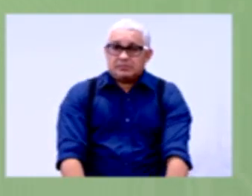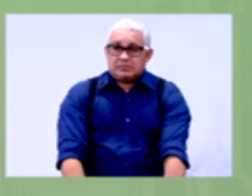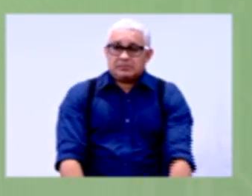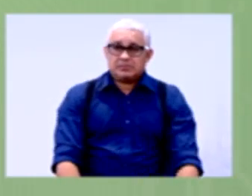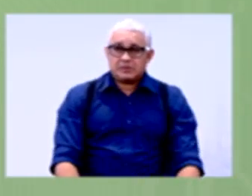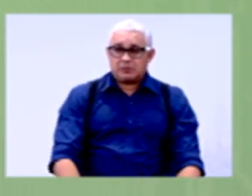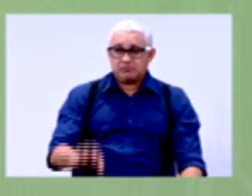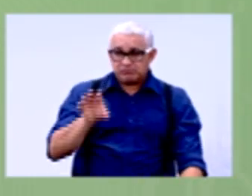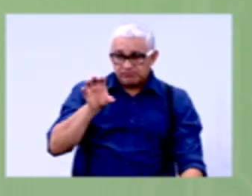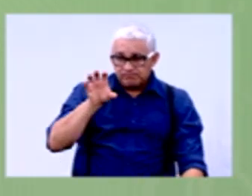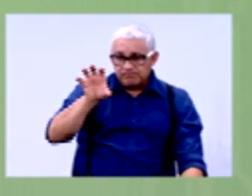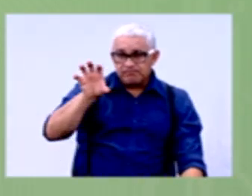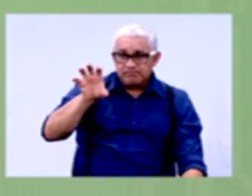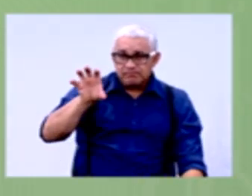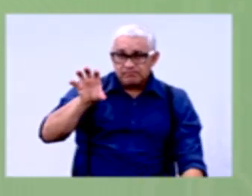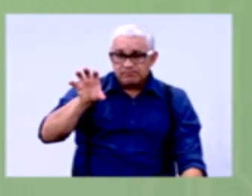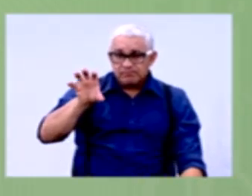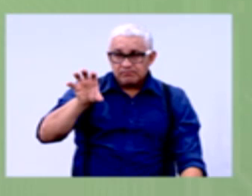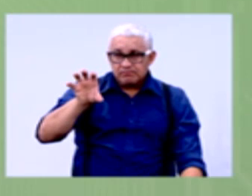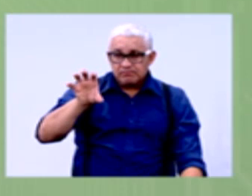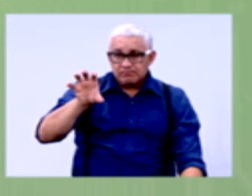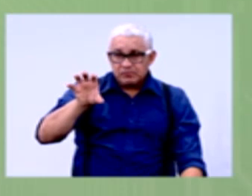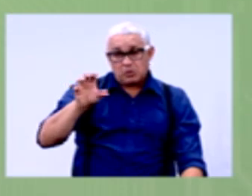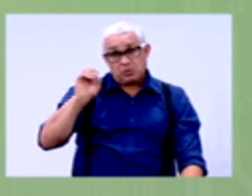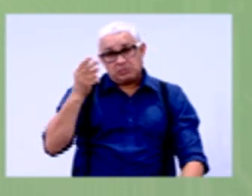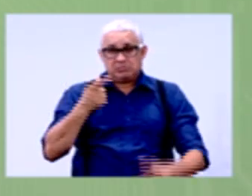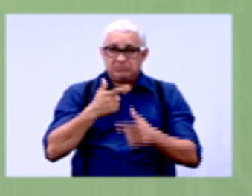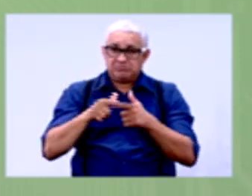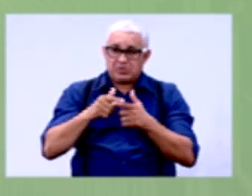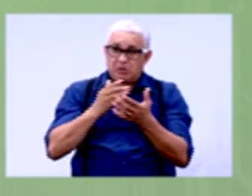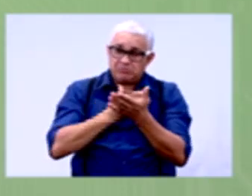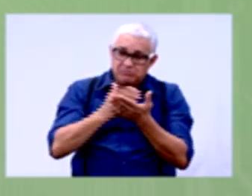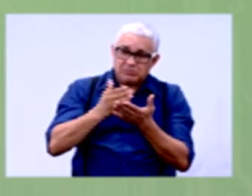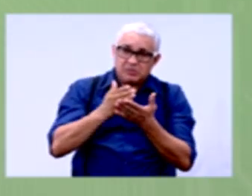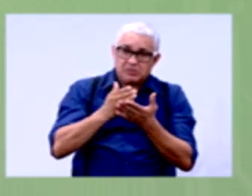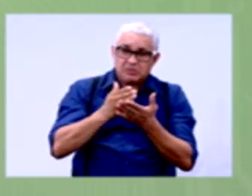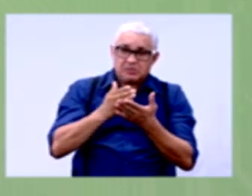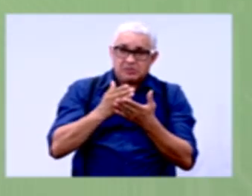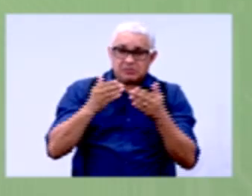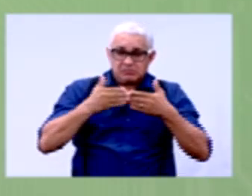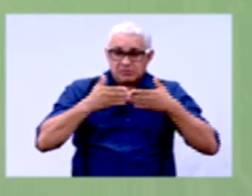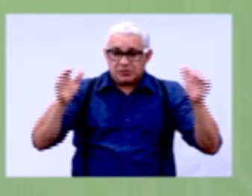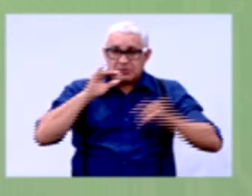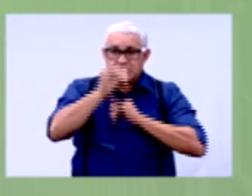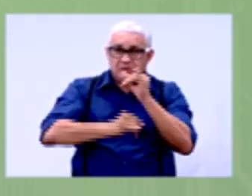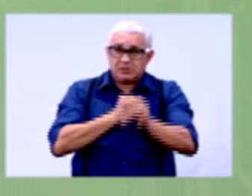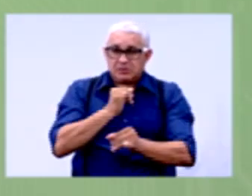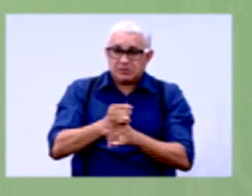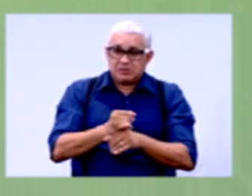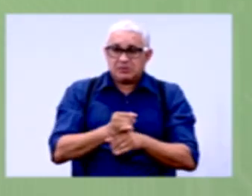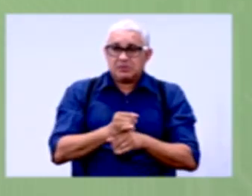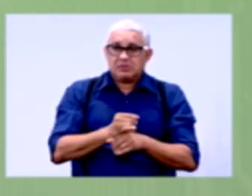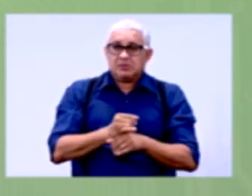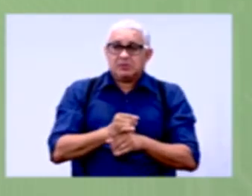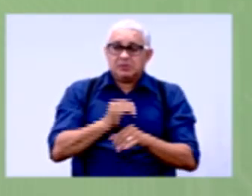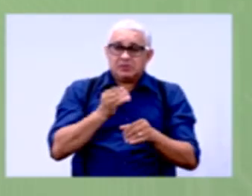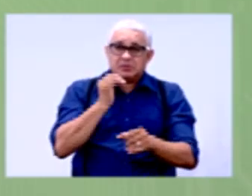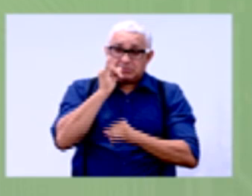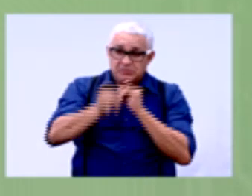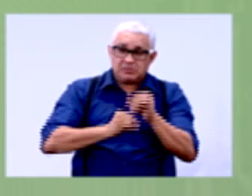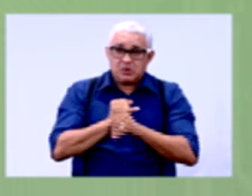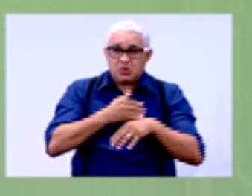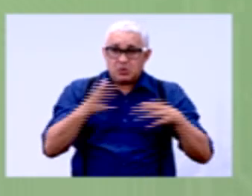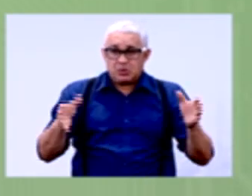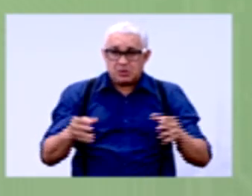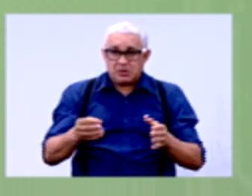Então, sessão é o estado ou situação que se inicia ao abrir um navegador. Ou seja, sempre quando um navegador é aberto,